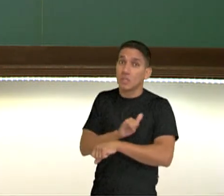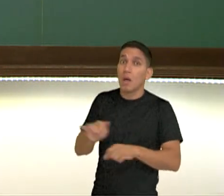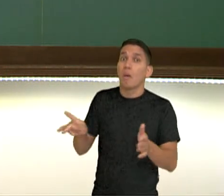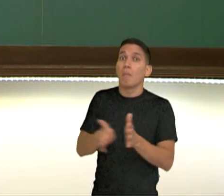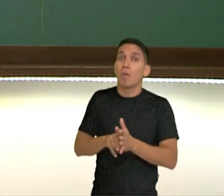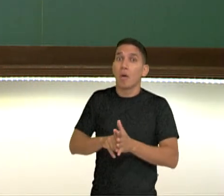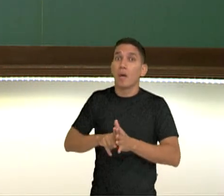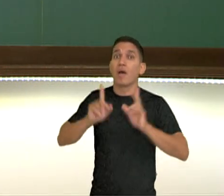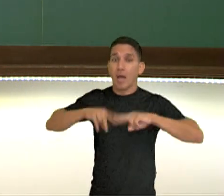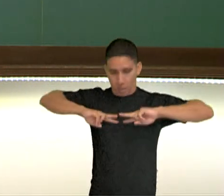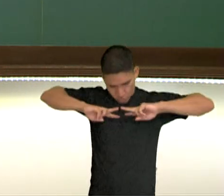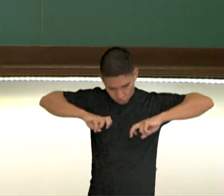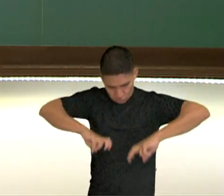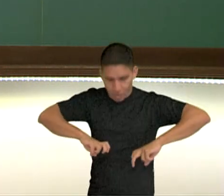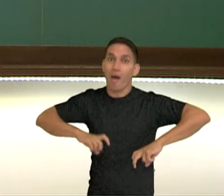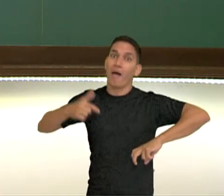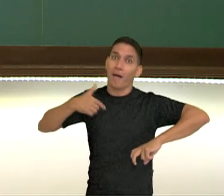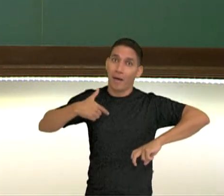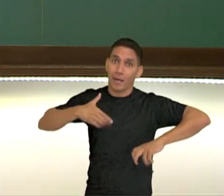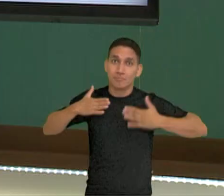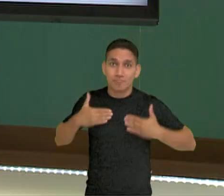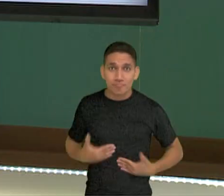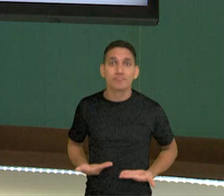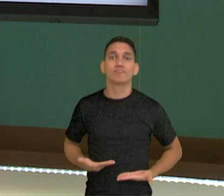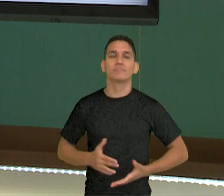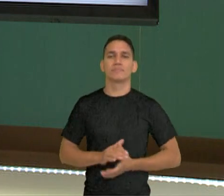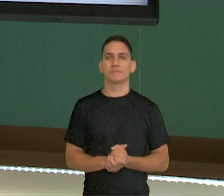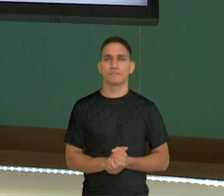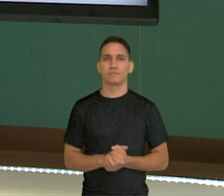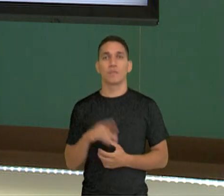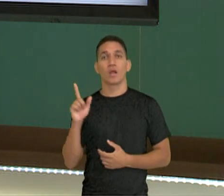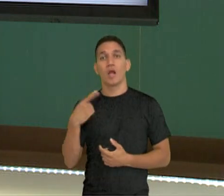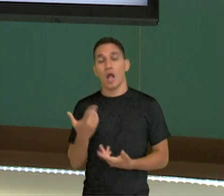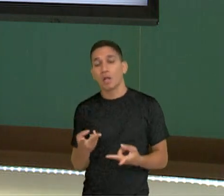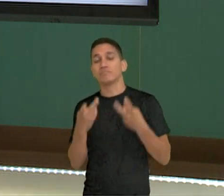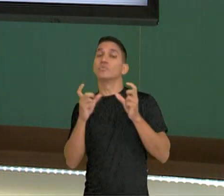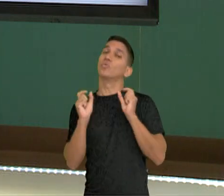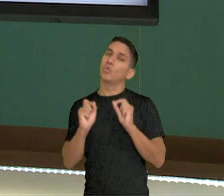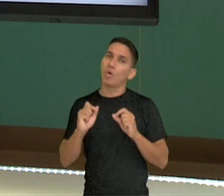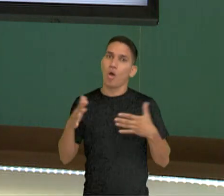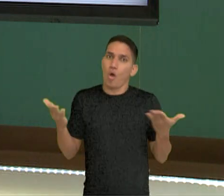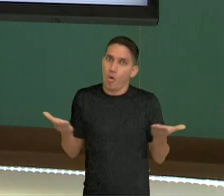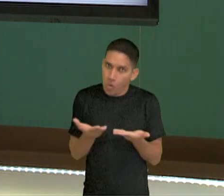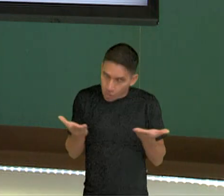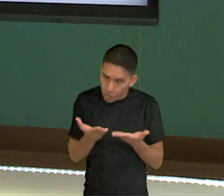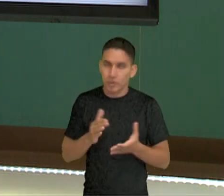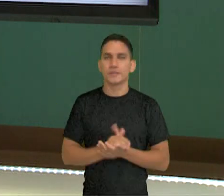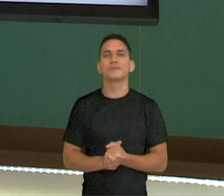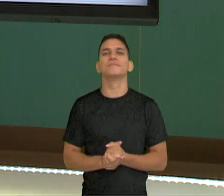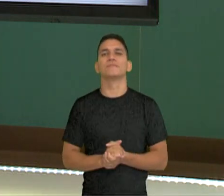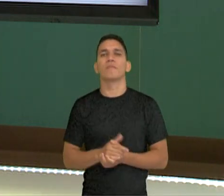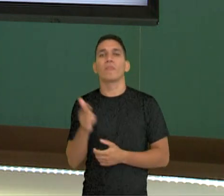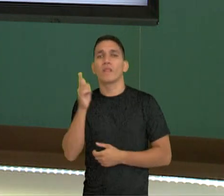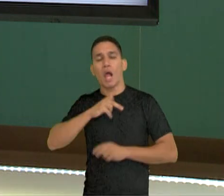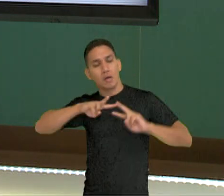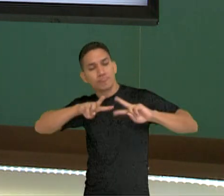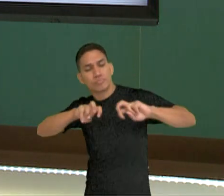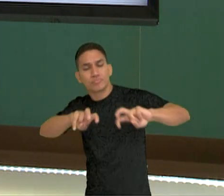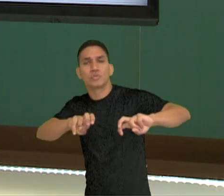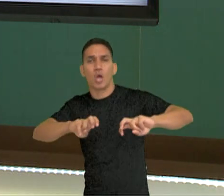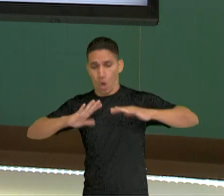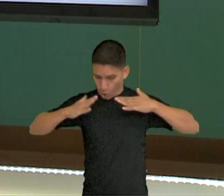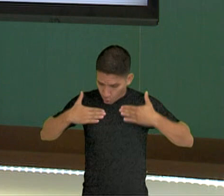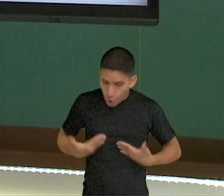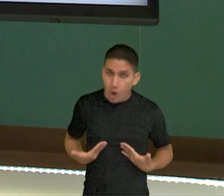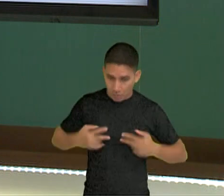exploração de sons no corpo e nós temos é hoje nós temos como exploração